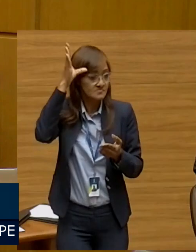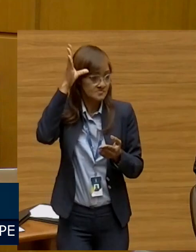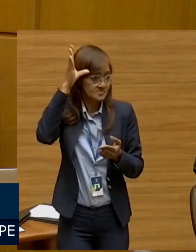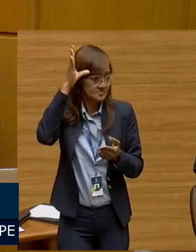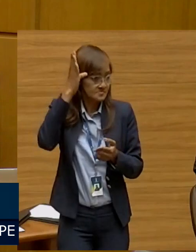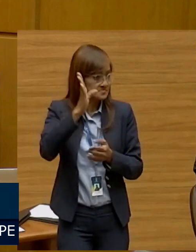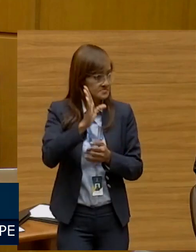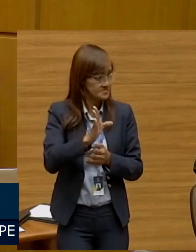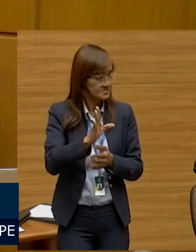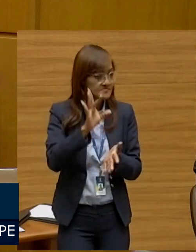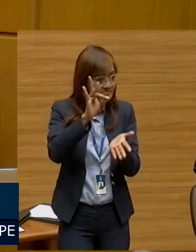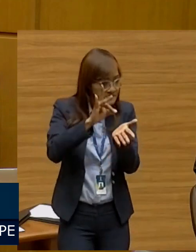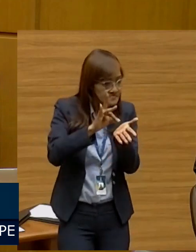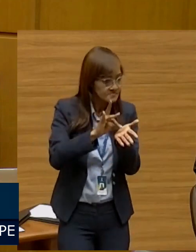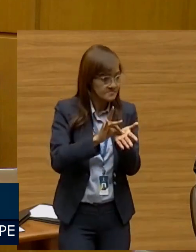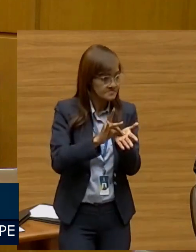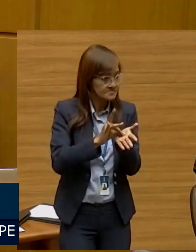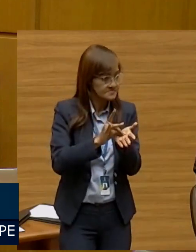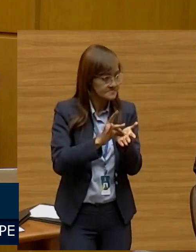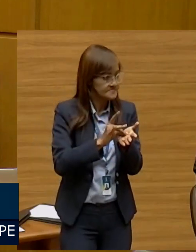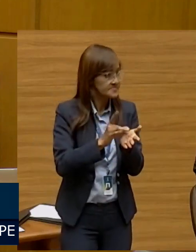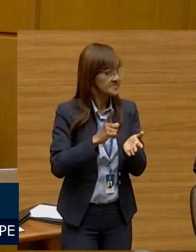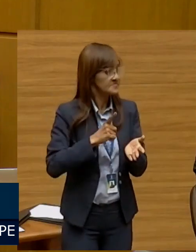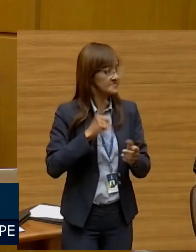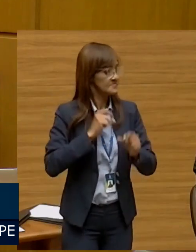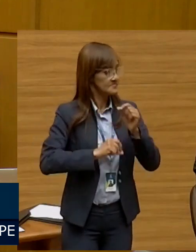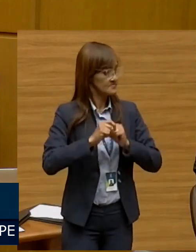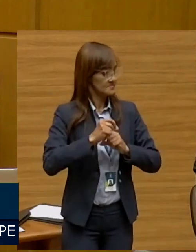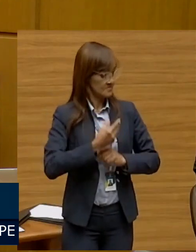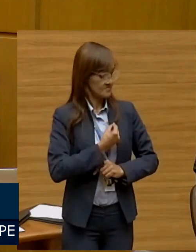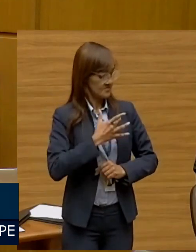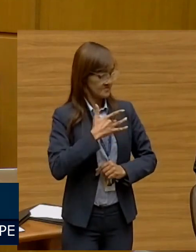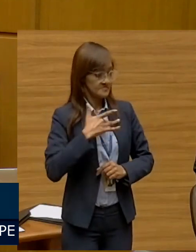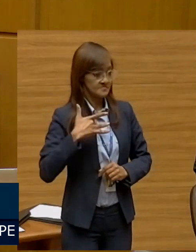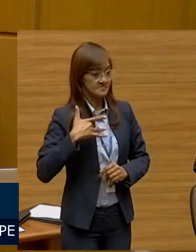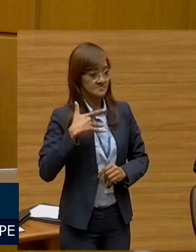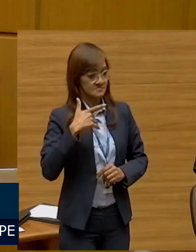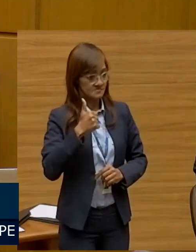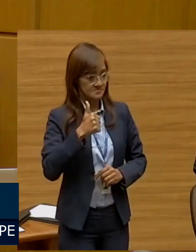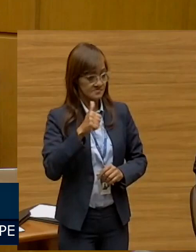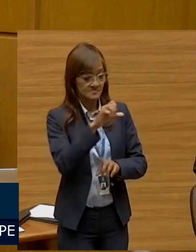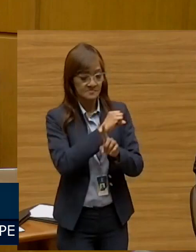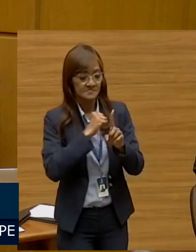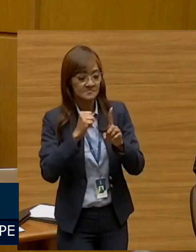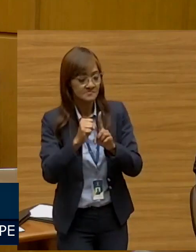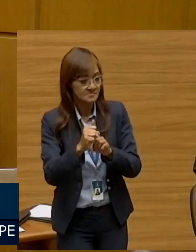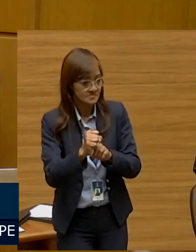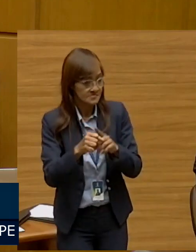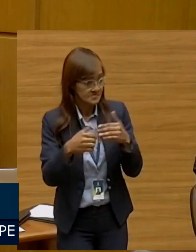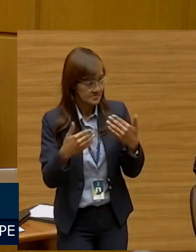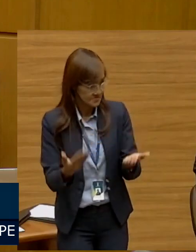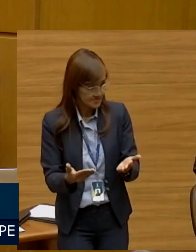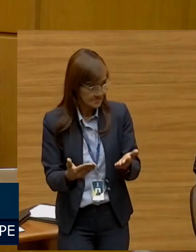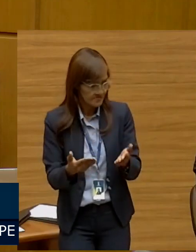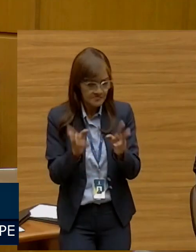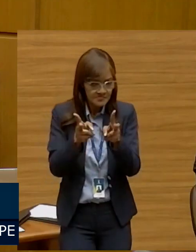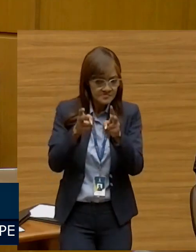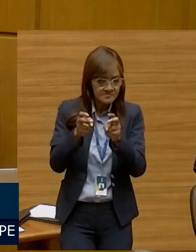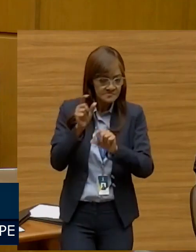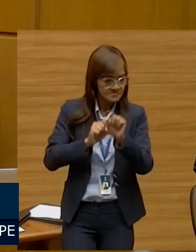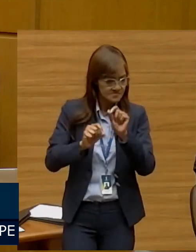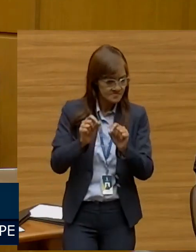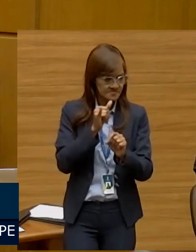e o exercício, né, de interações saudáveis em sociedade. Quando consideramos o serviço de saúde